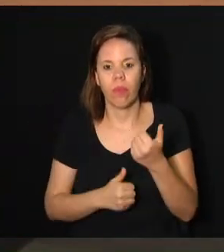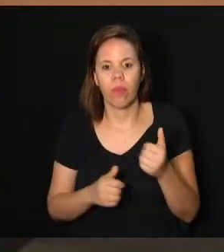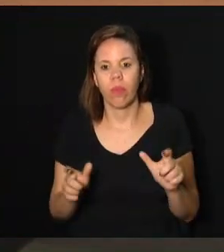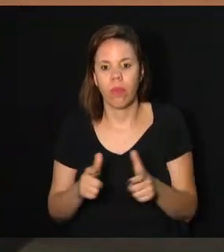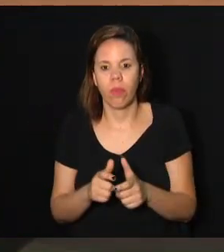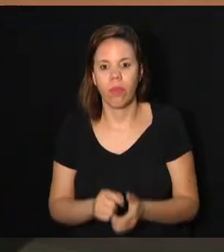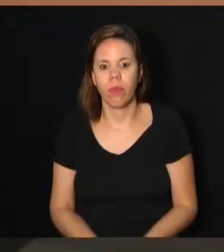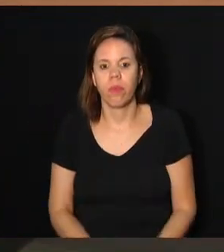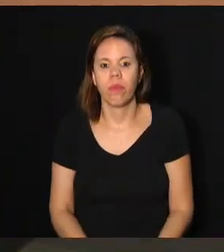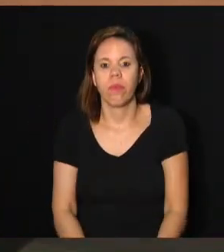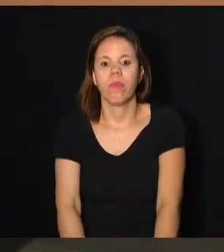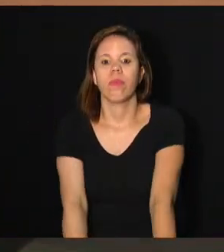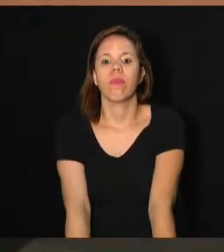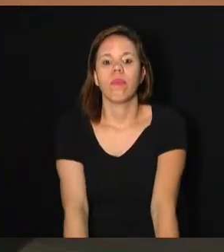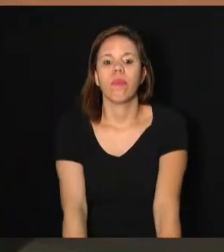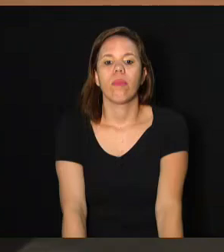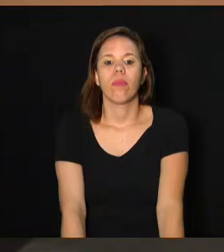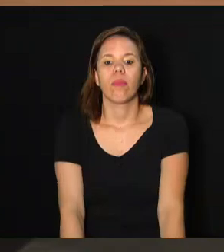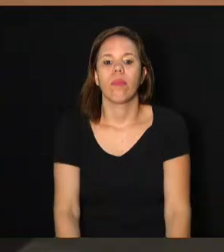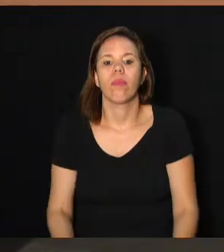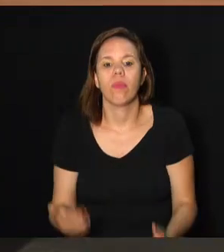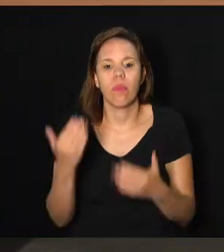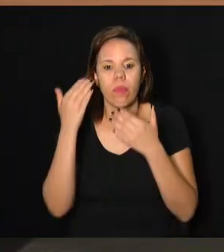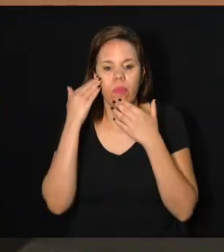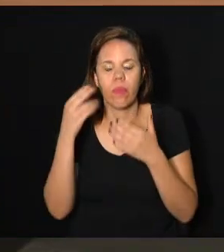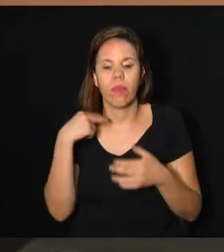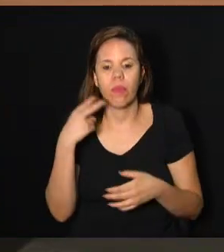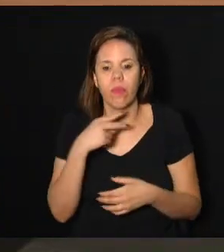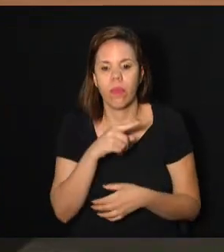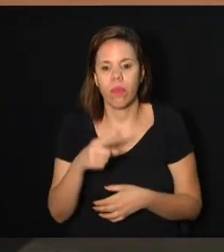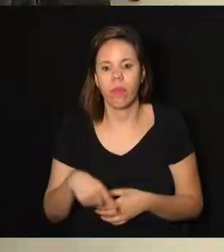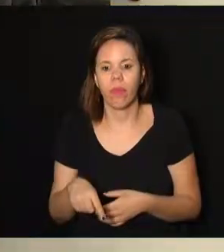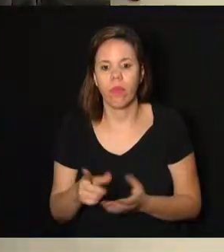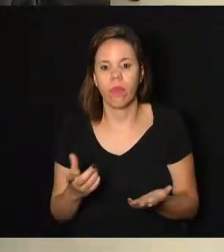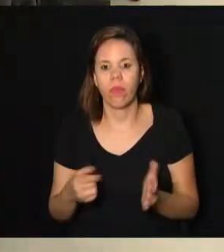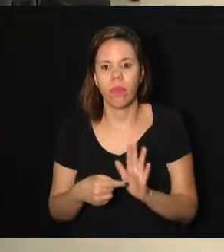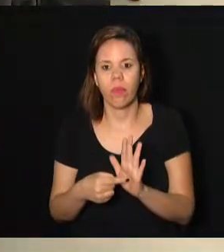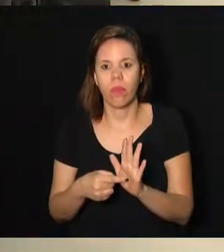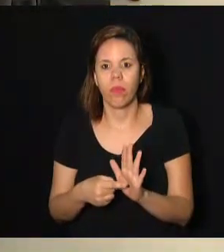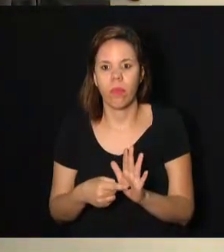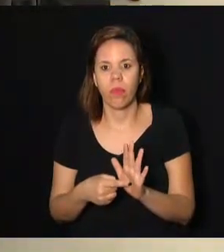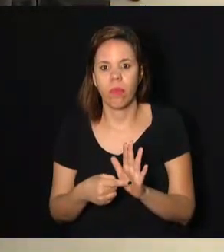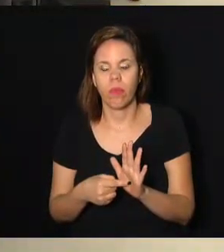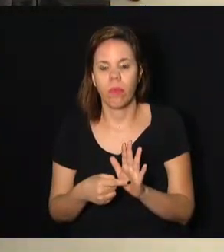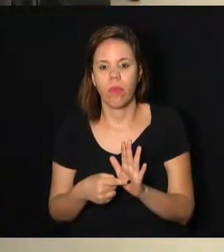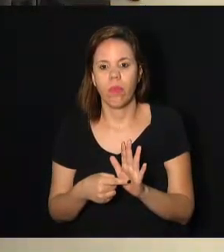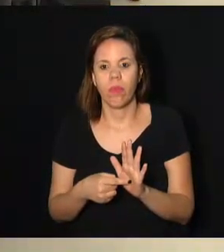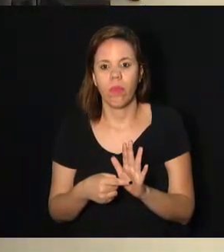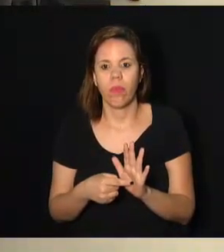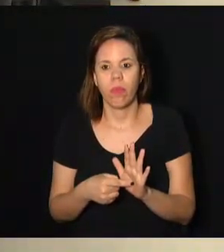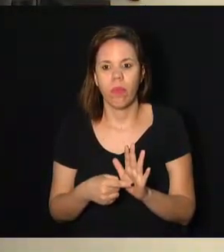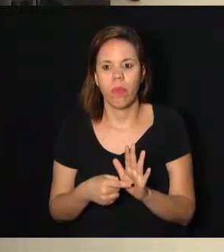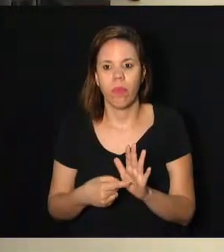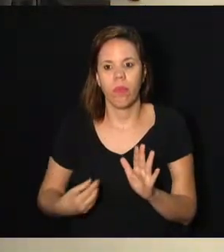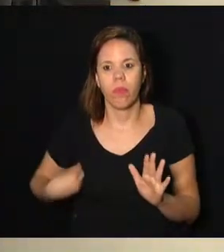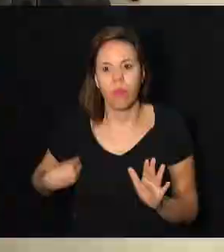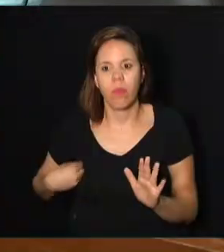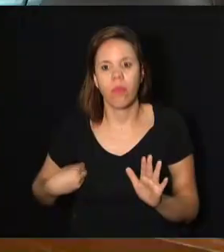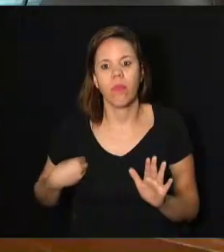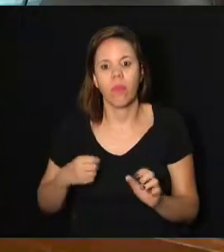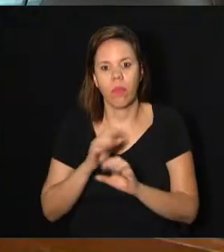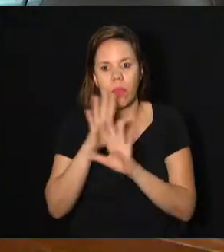minoria. Eu agradeço ao vereador Zé Carlos. Então, está exposto aí o presente projeto de resolução